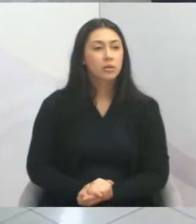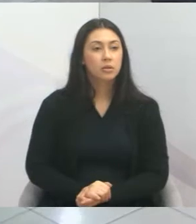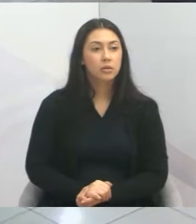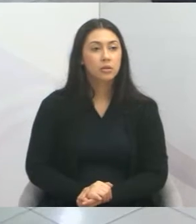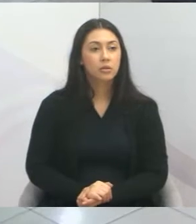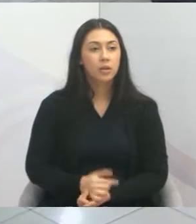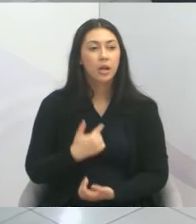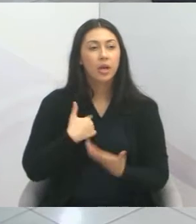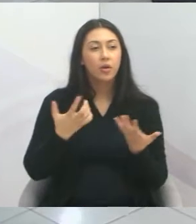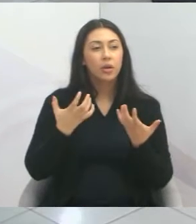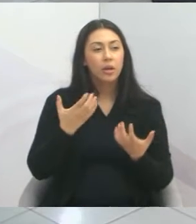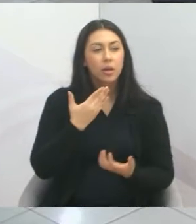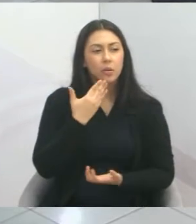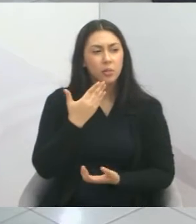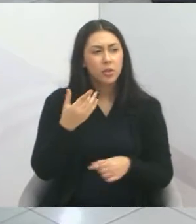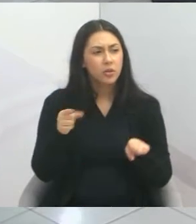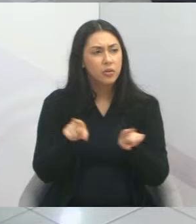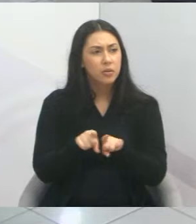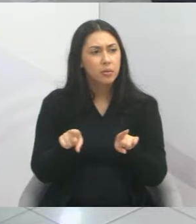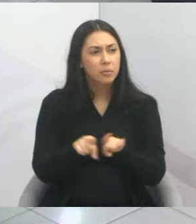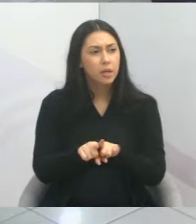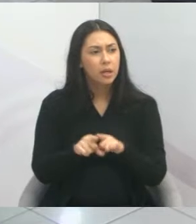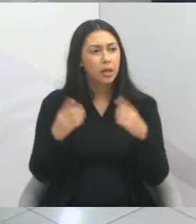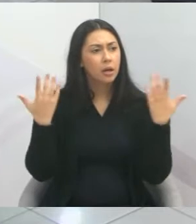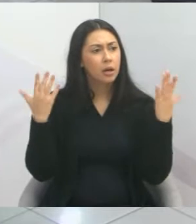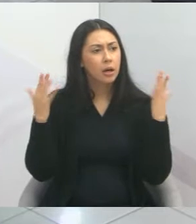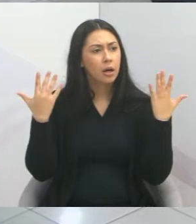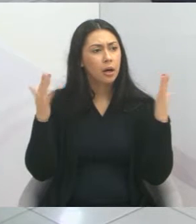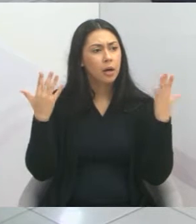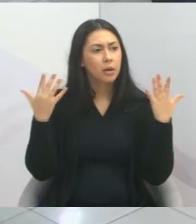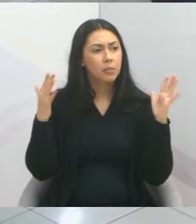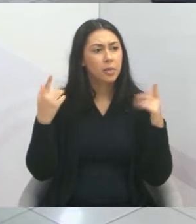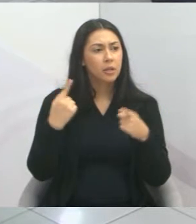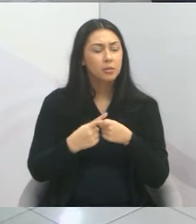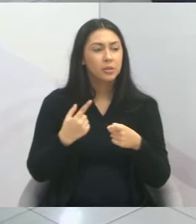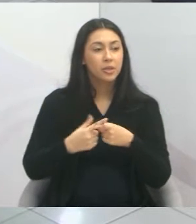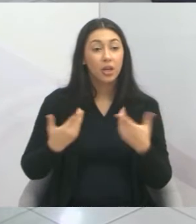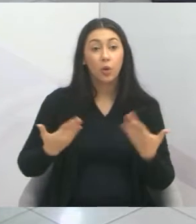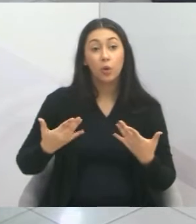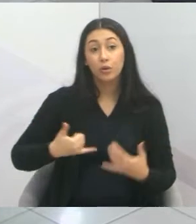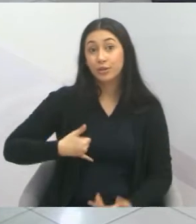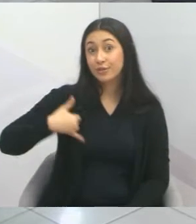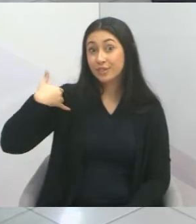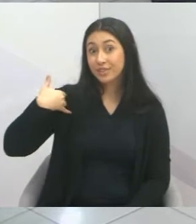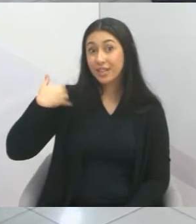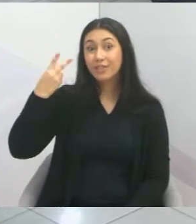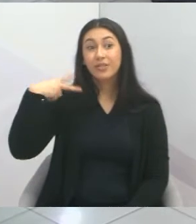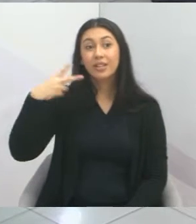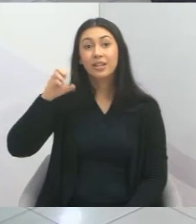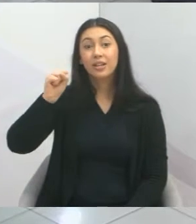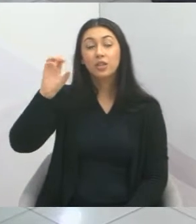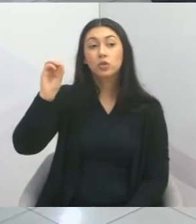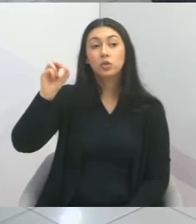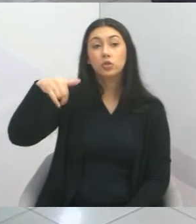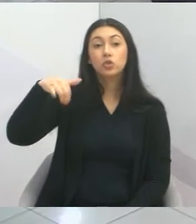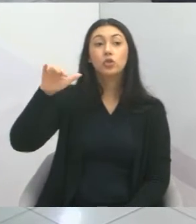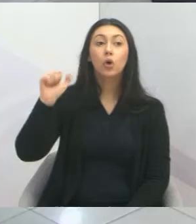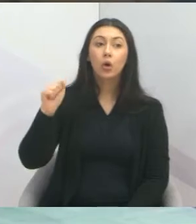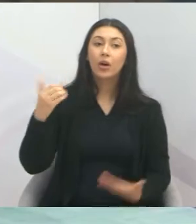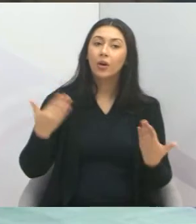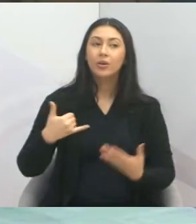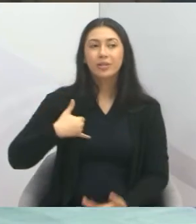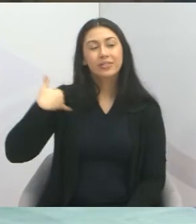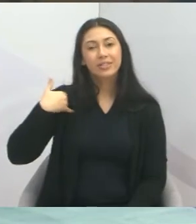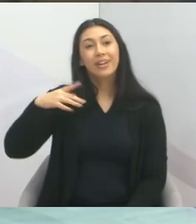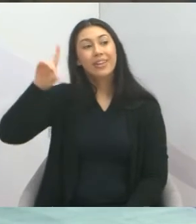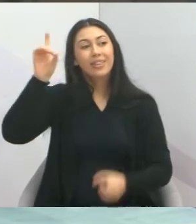presente quero solicitar também aplausos pelo aniversário da vereadora Sônia patas da Amizade hoje comemorando